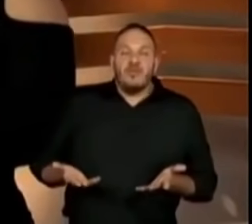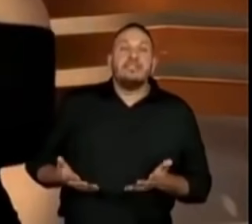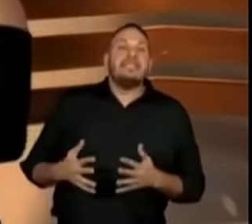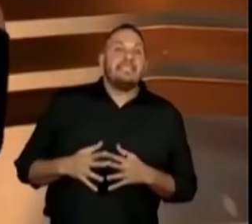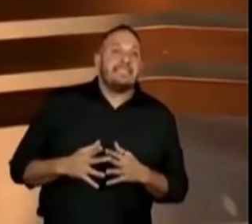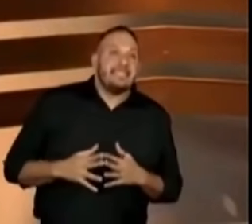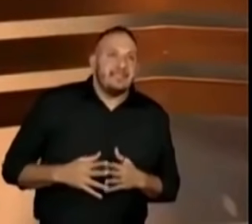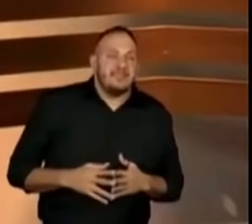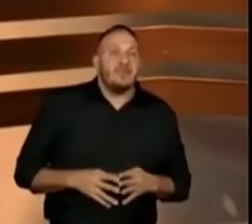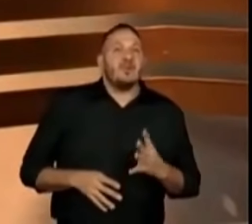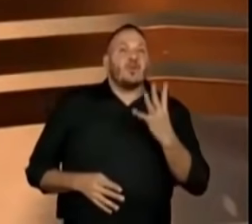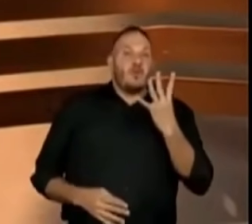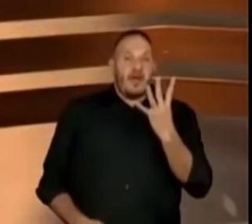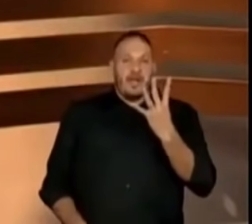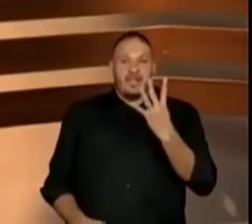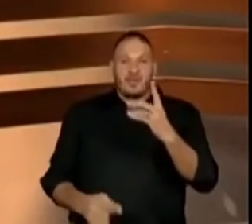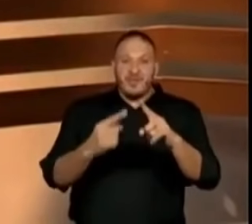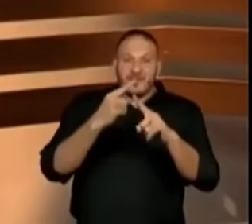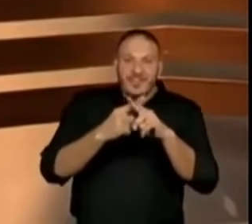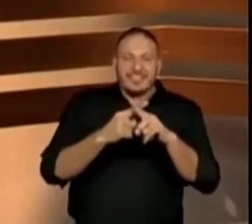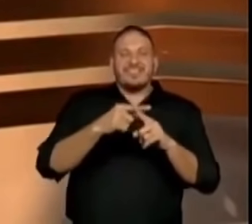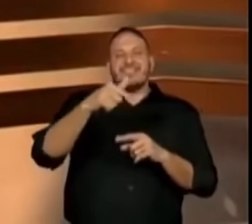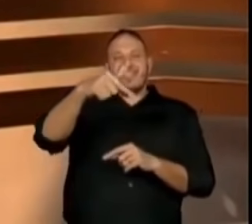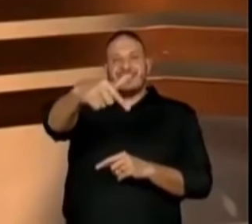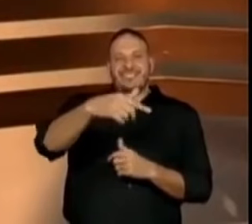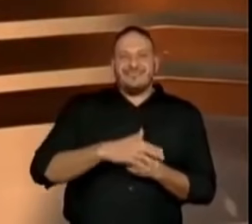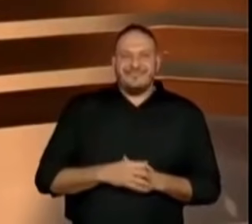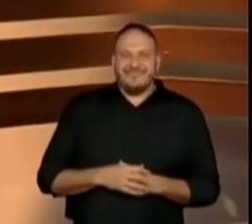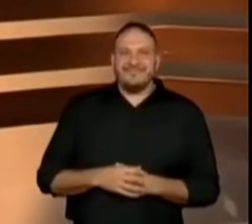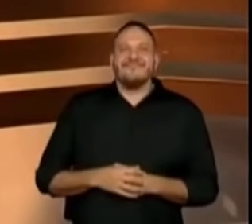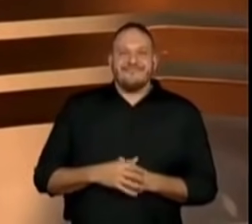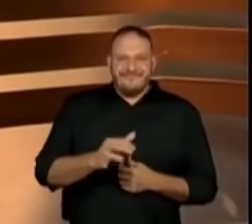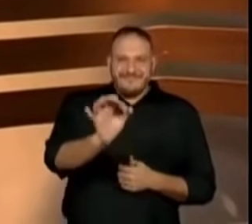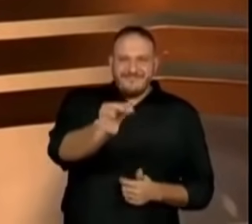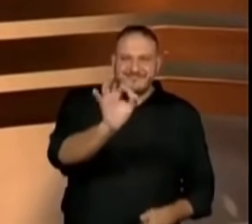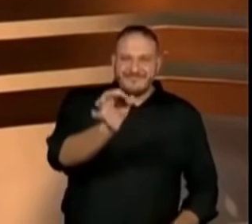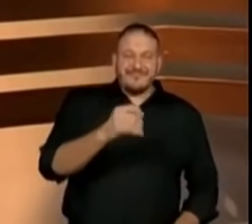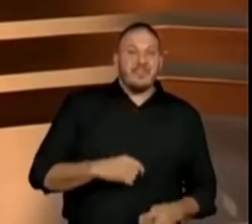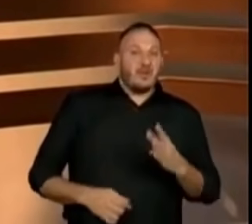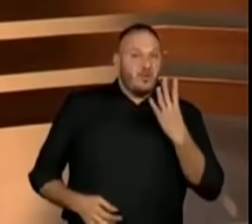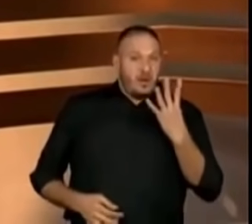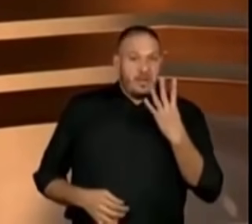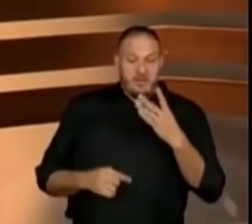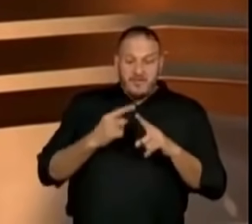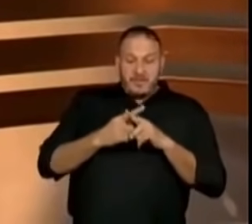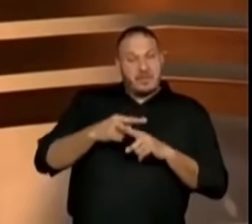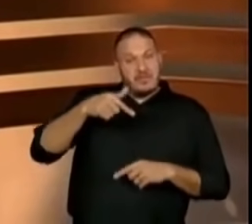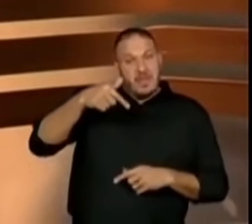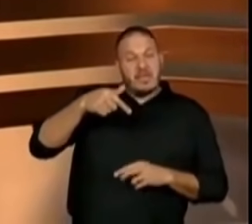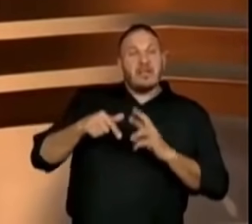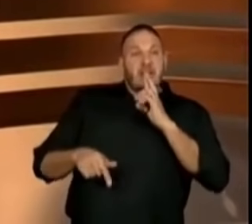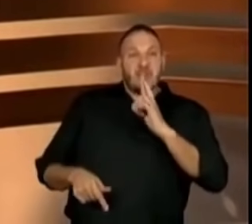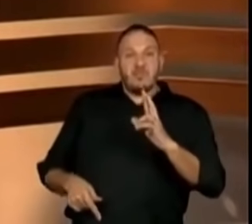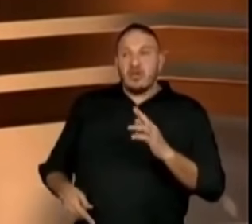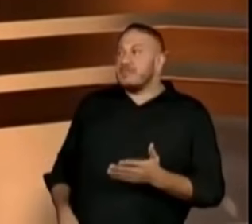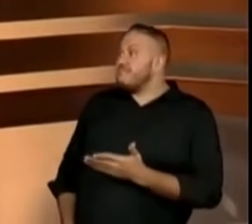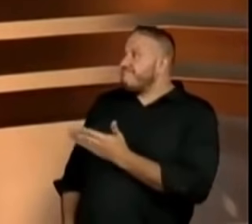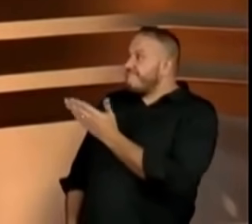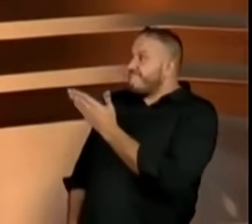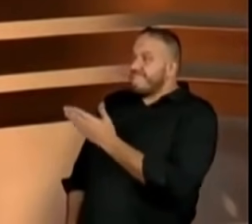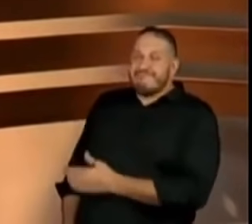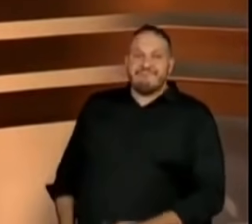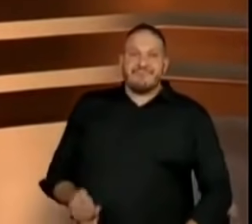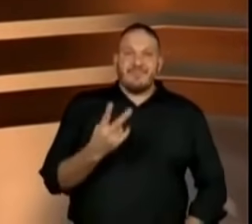aí? É o 4 vezes 7. Certo? 4 vezes 7 é igual a